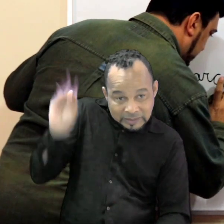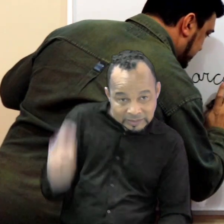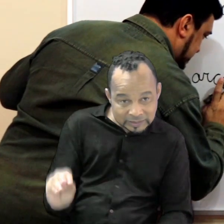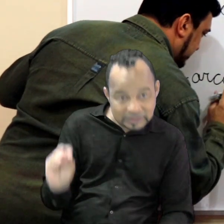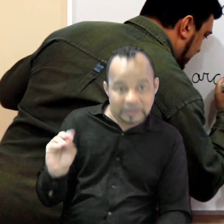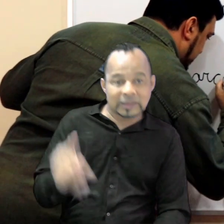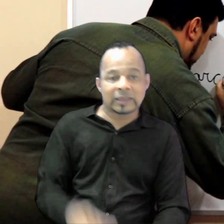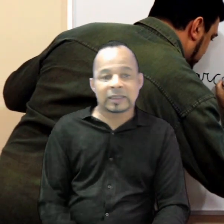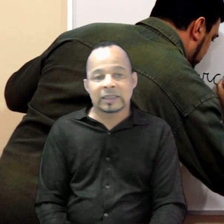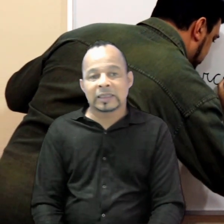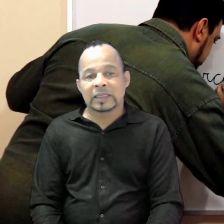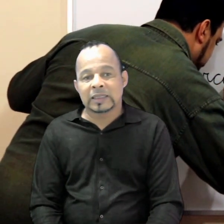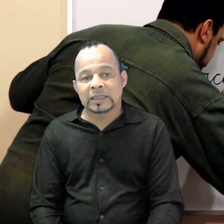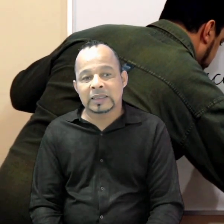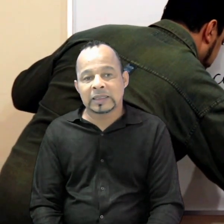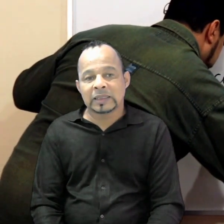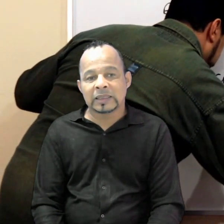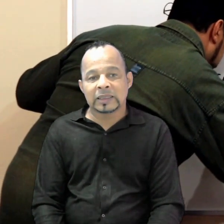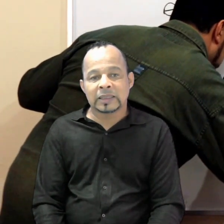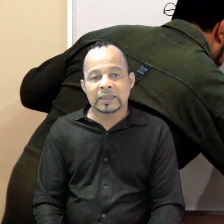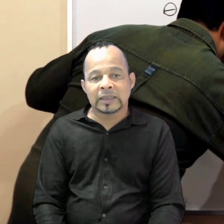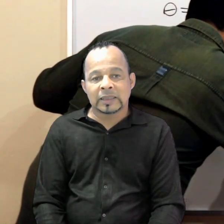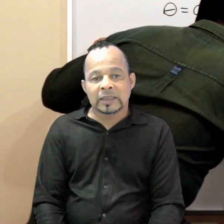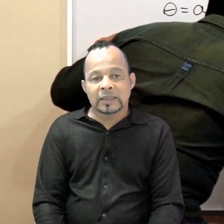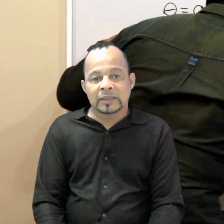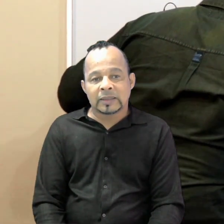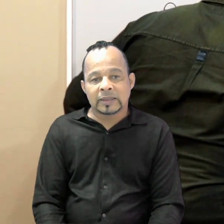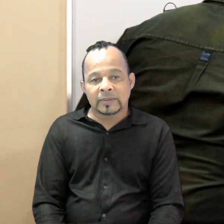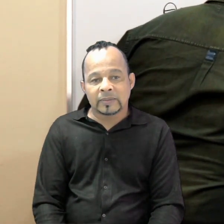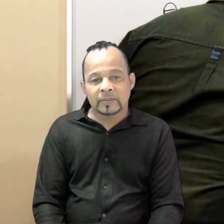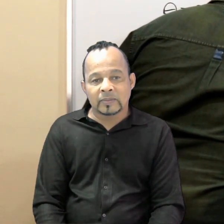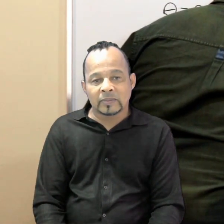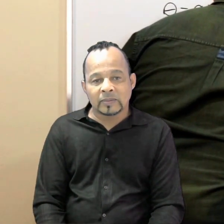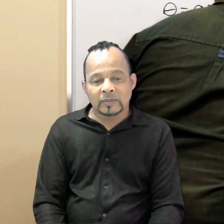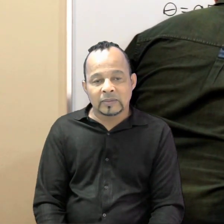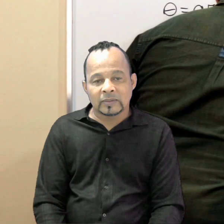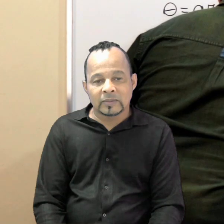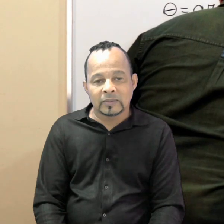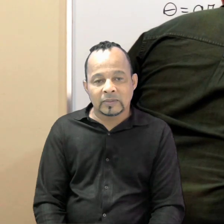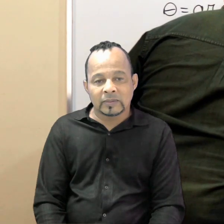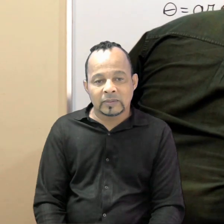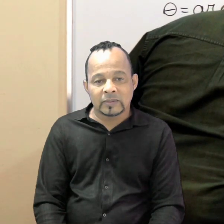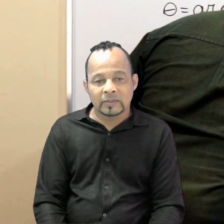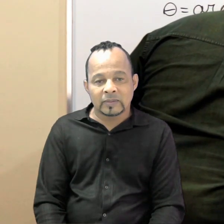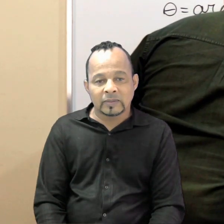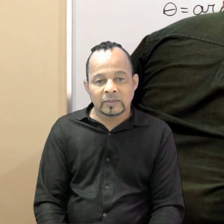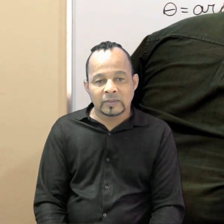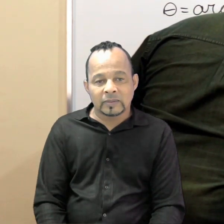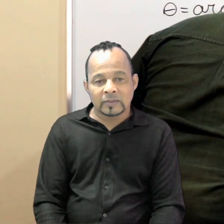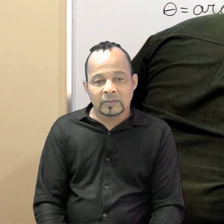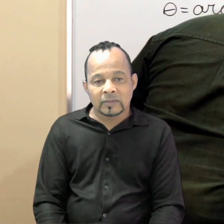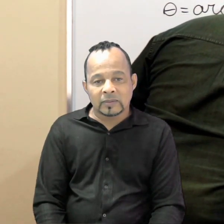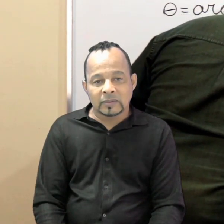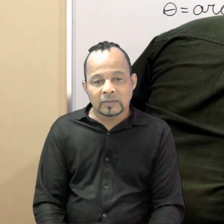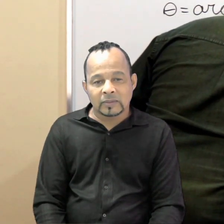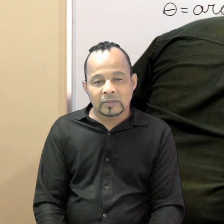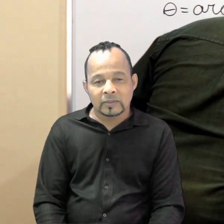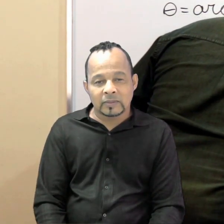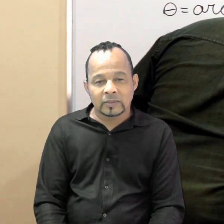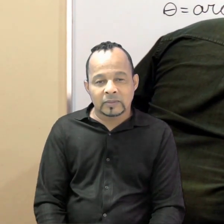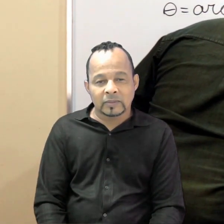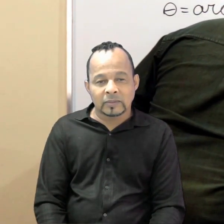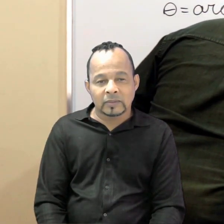cosseno, toda hora eu escrevo errado arco cosseno, de menos 7 dividido por raiz